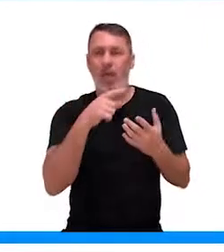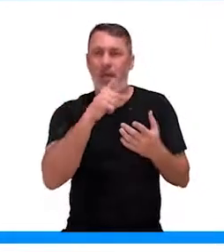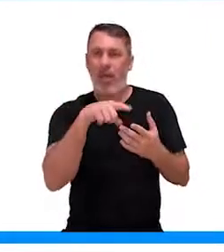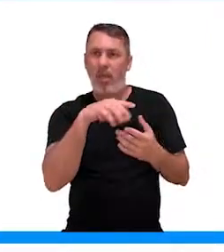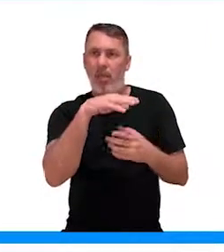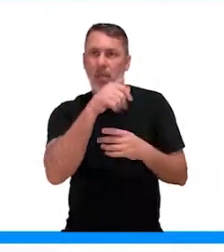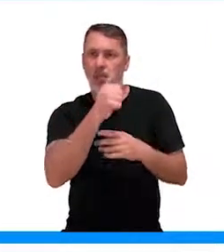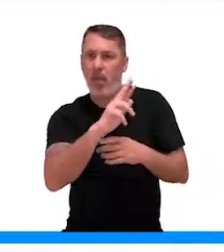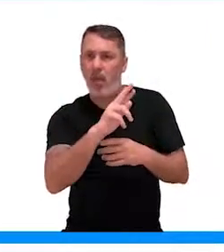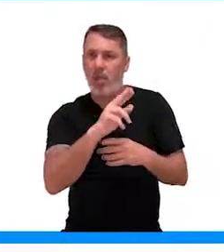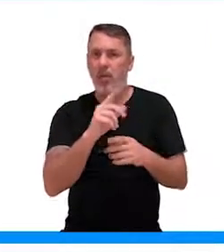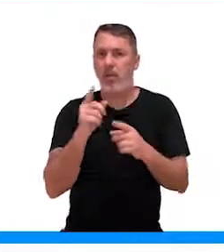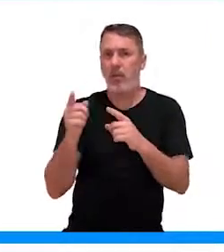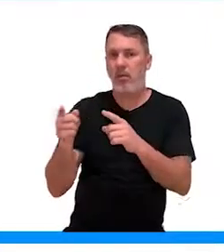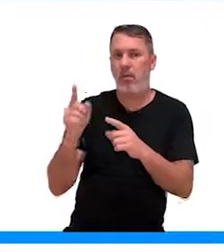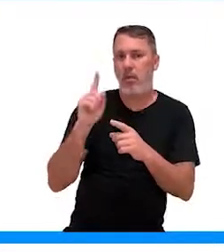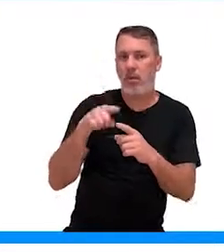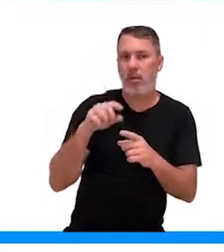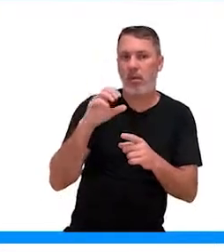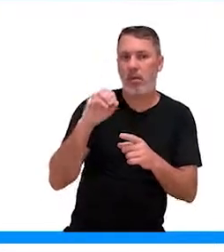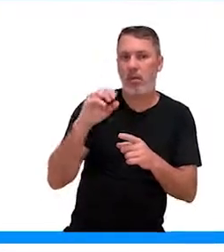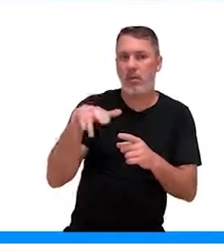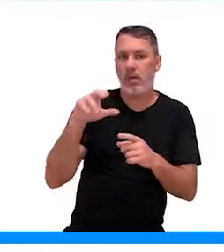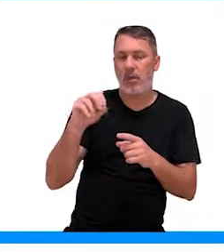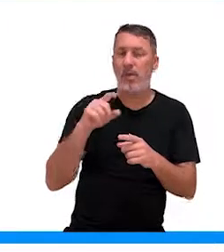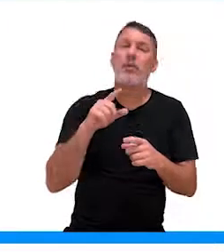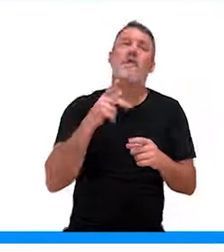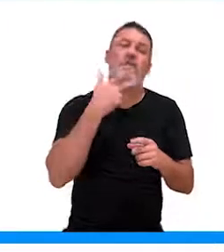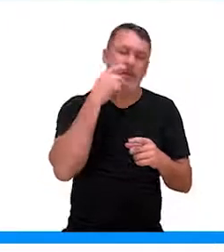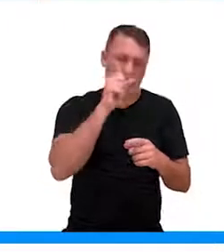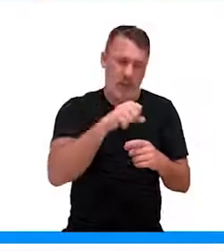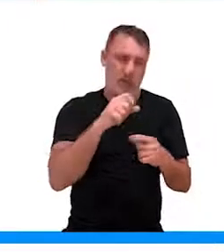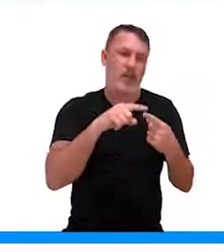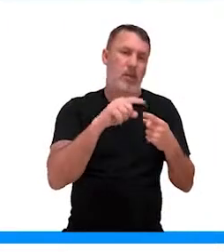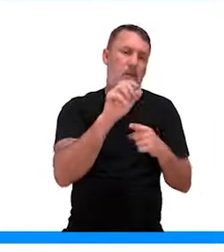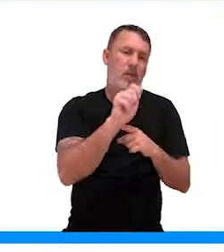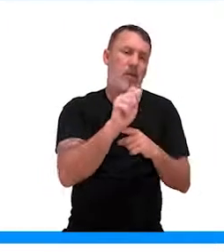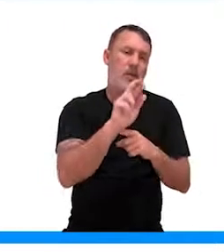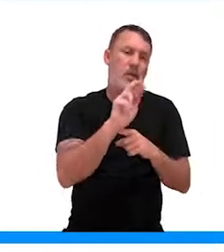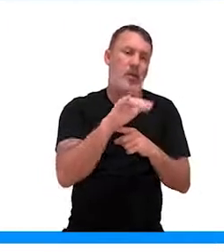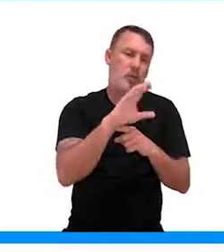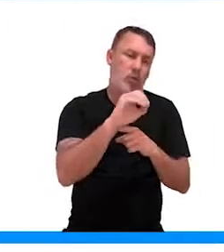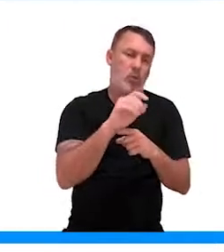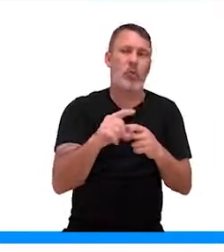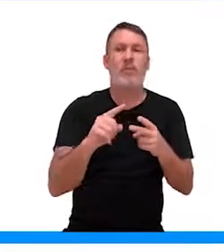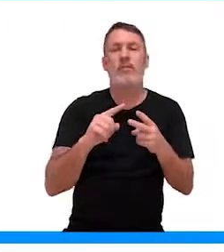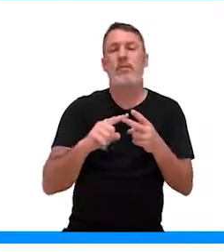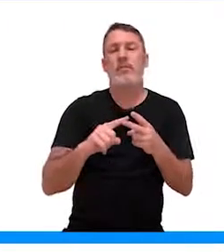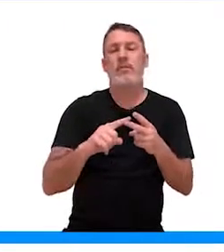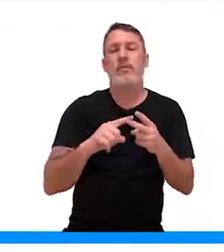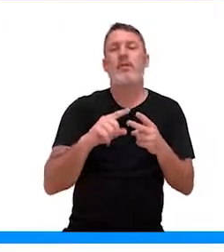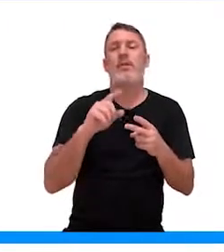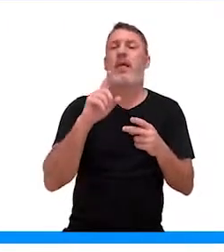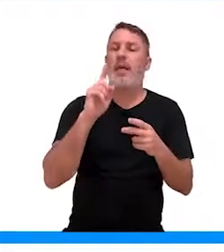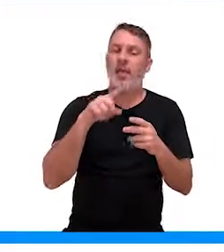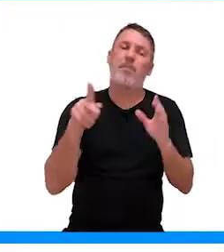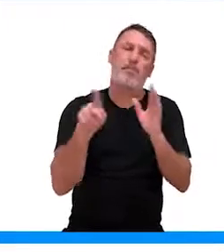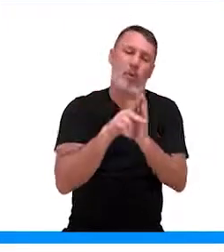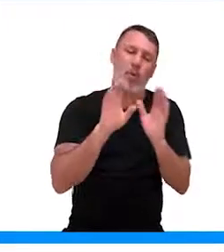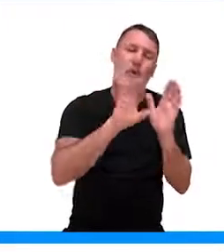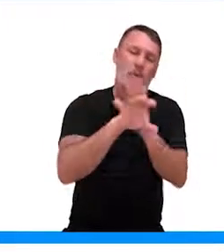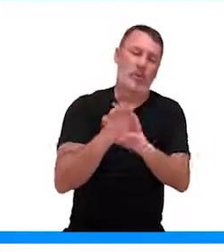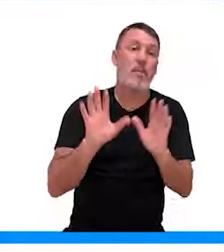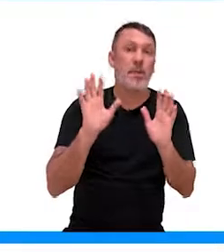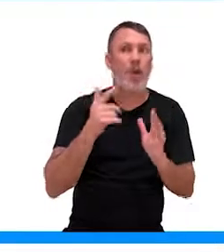pesquisadores consideram, sim, o Ártico e o Antártico como oceanos propriamente ditos, propriamente